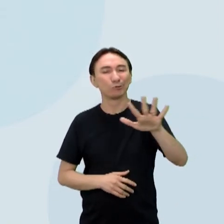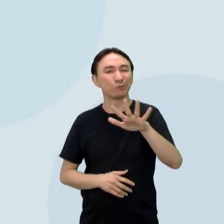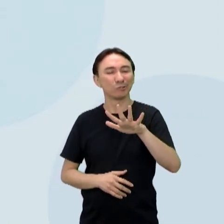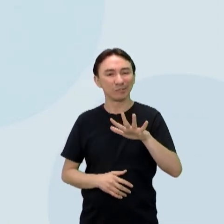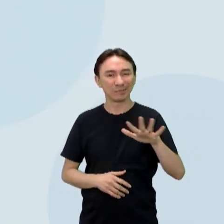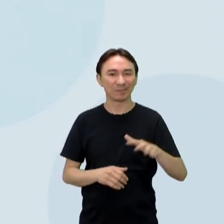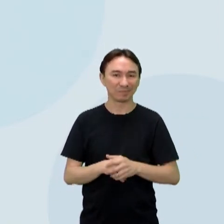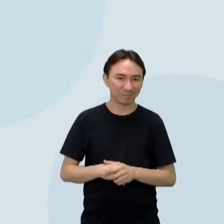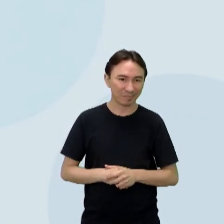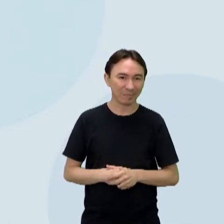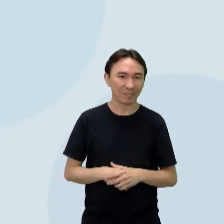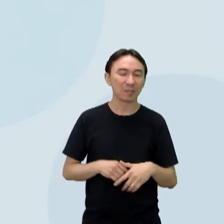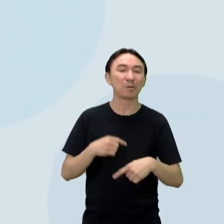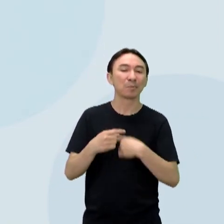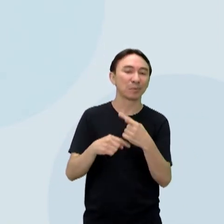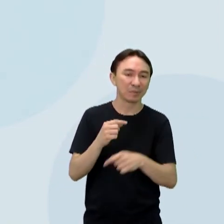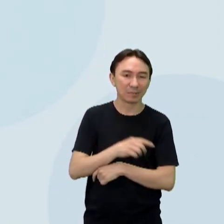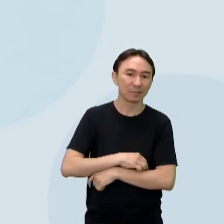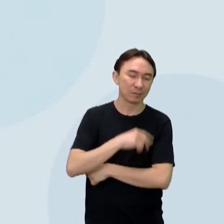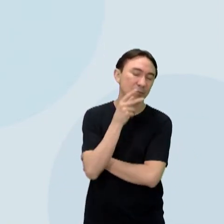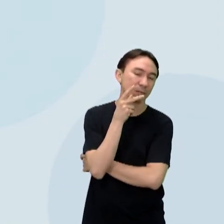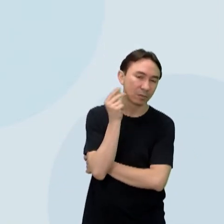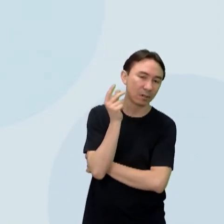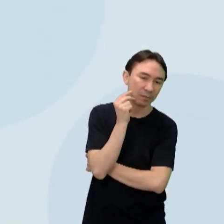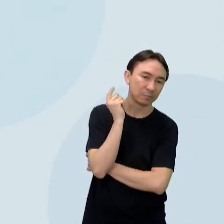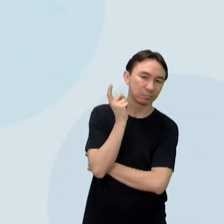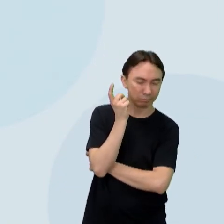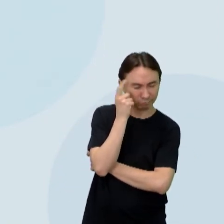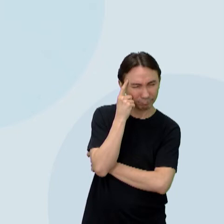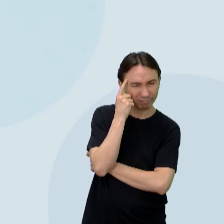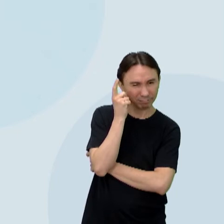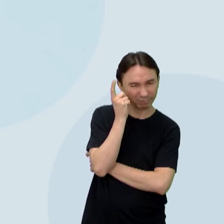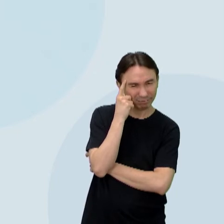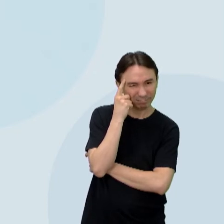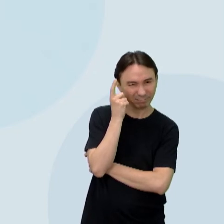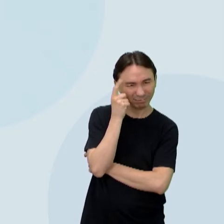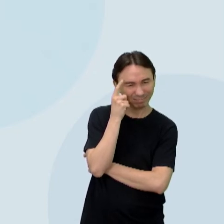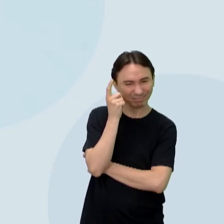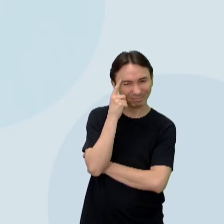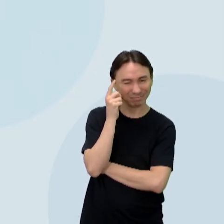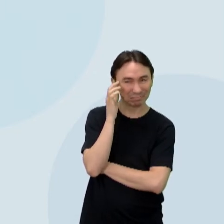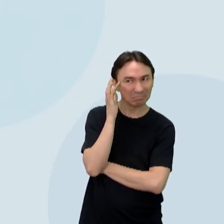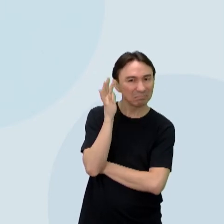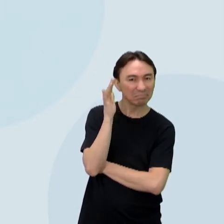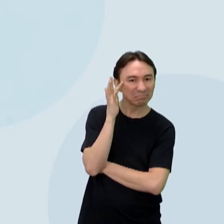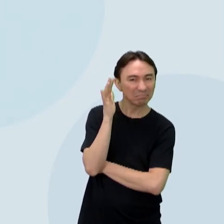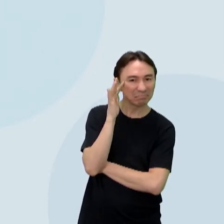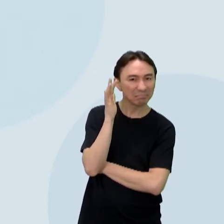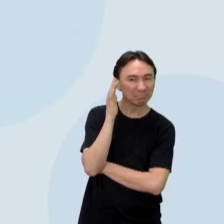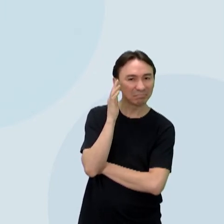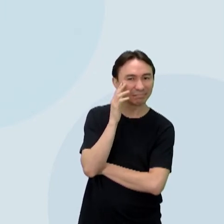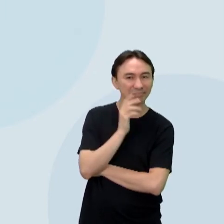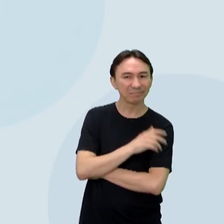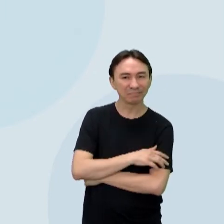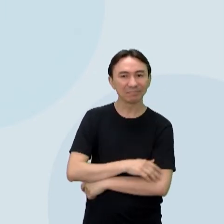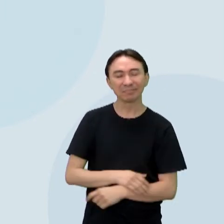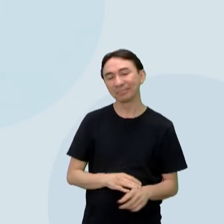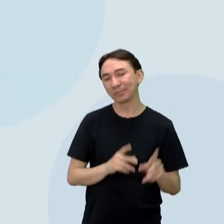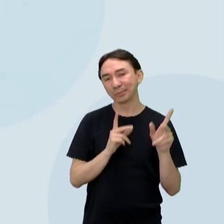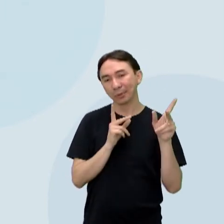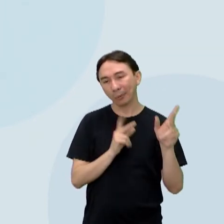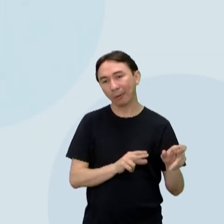uma vez, o Garfield pensando, Sim. né? Expressando o pensamento dele. Igual onde